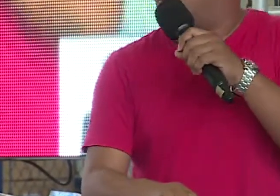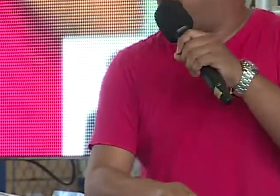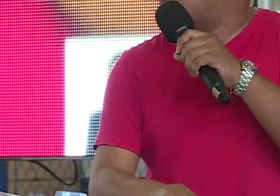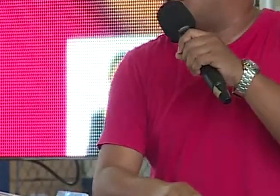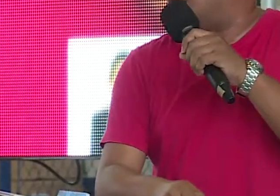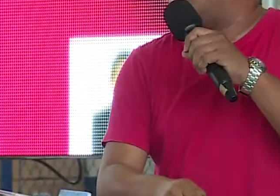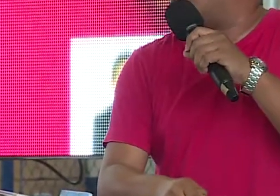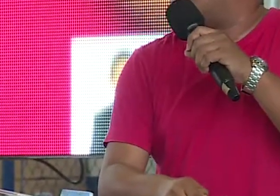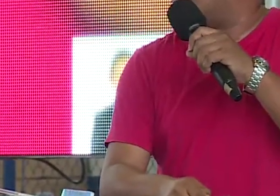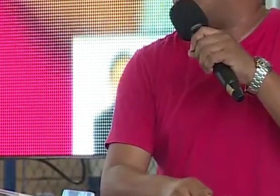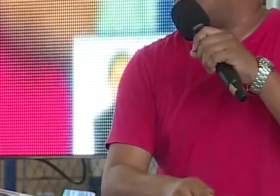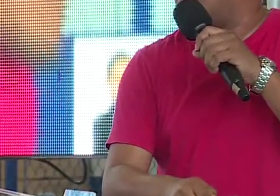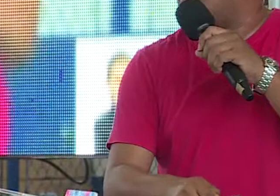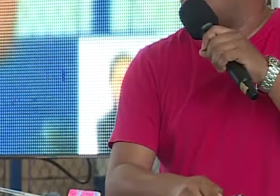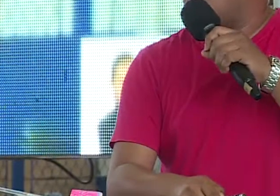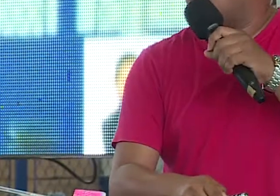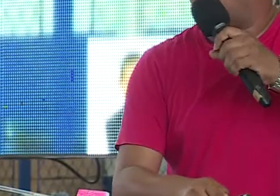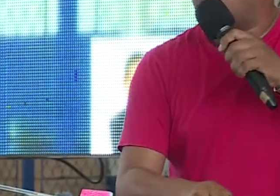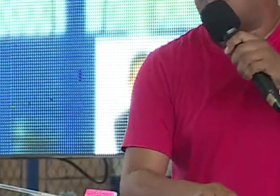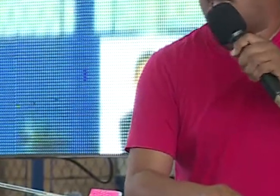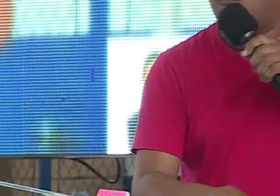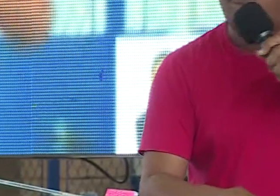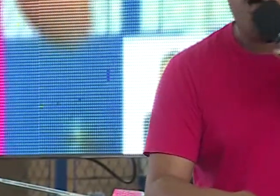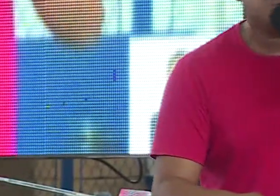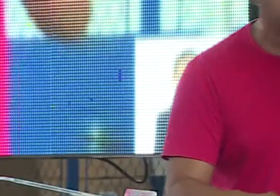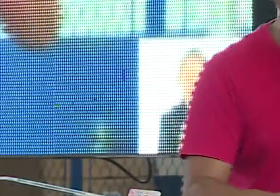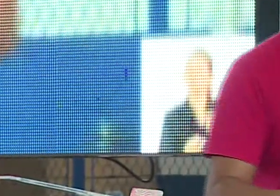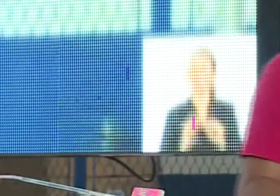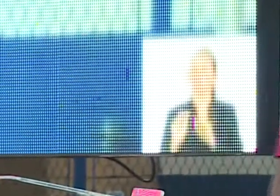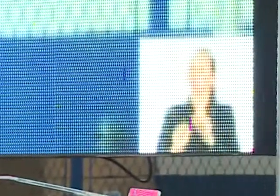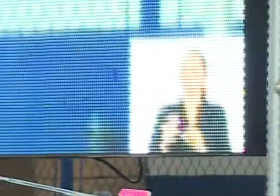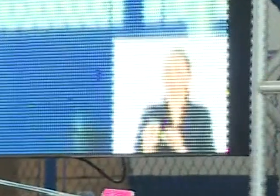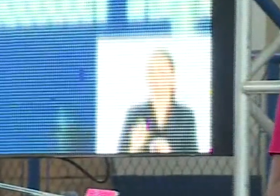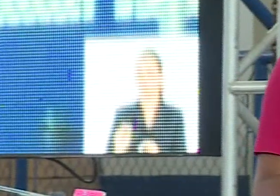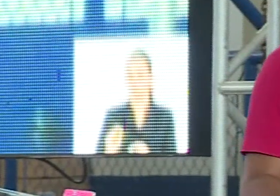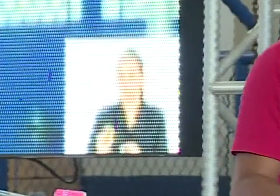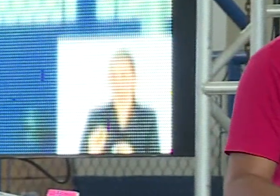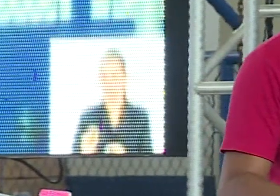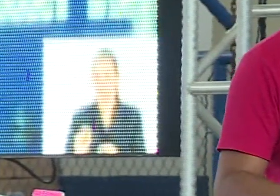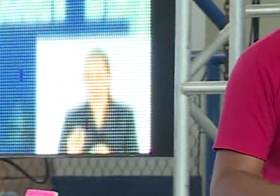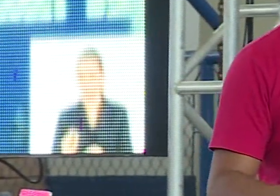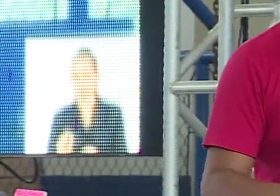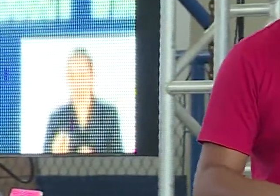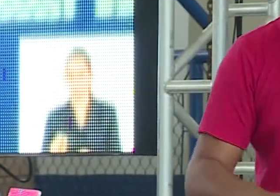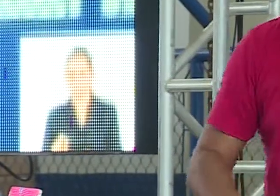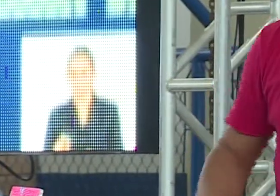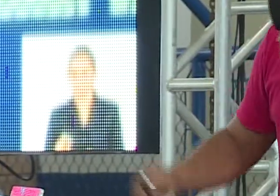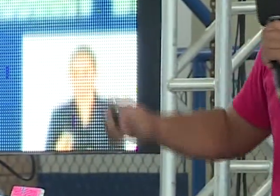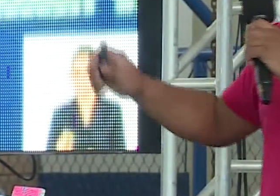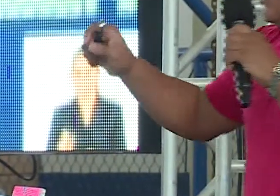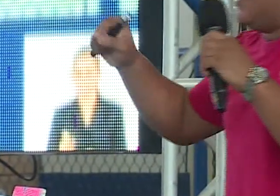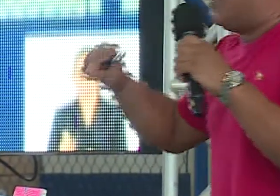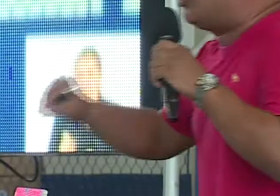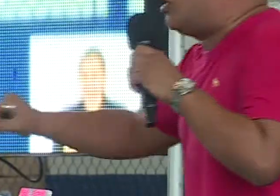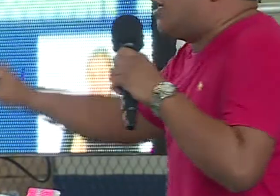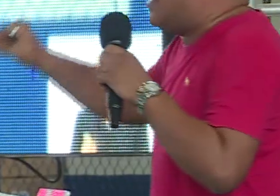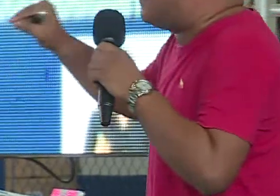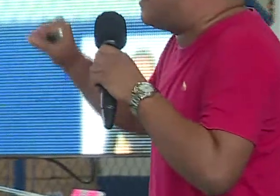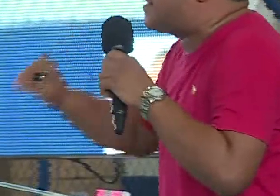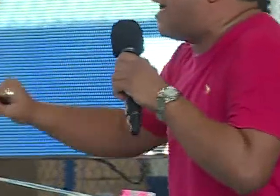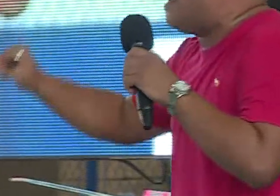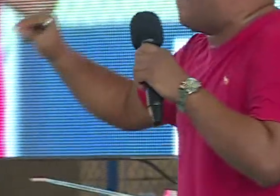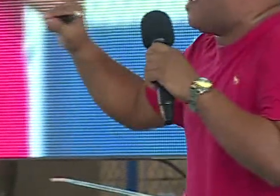Isso foi uma pergunta, tá, gente? Foi o que? O fósforo ou o acendedor automático? Foi o que? É a